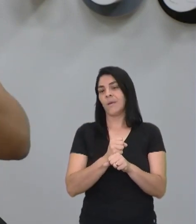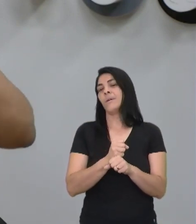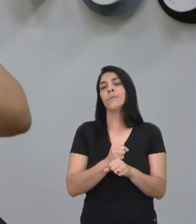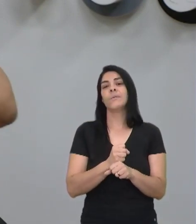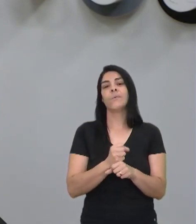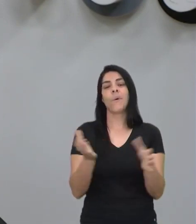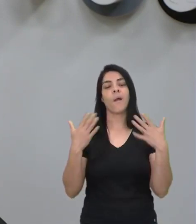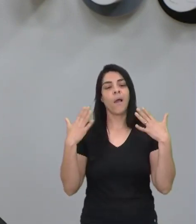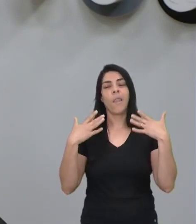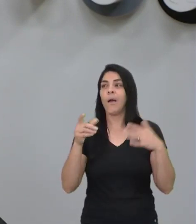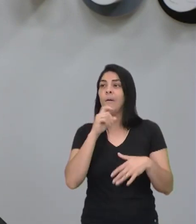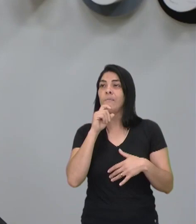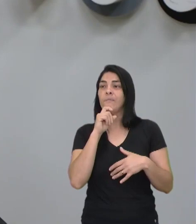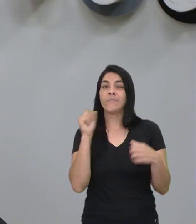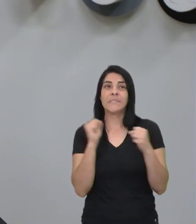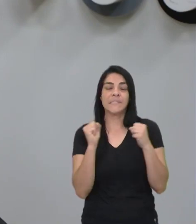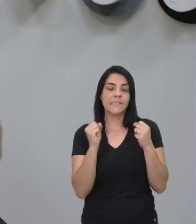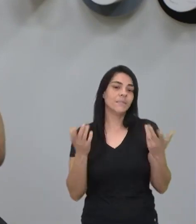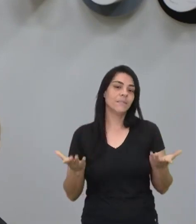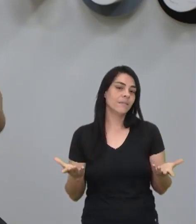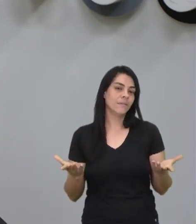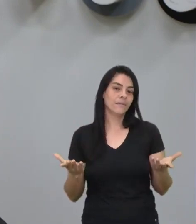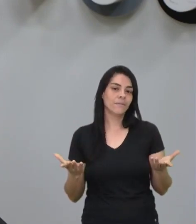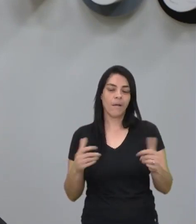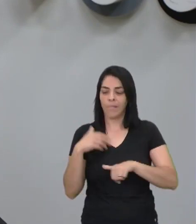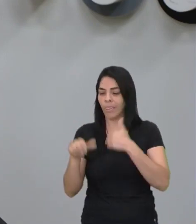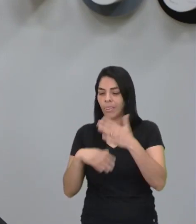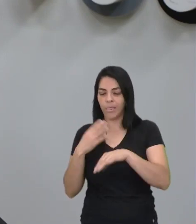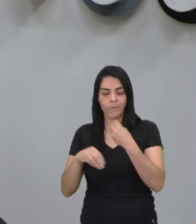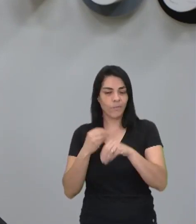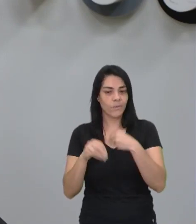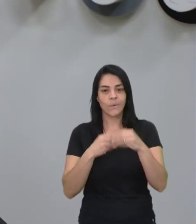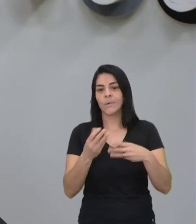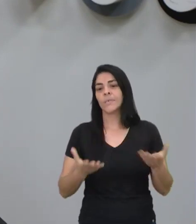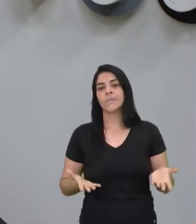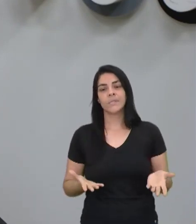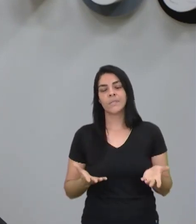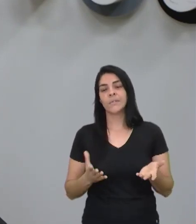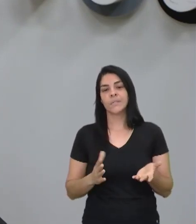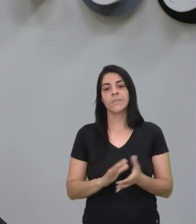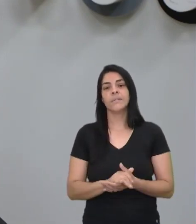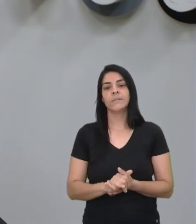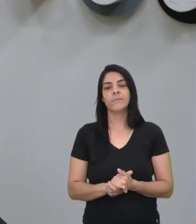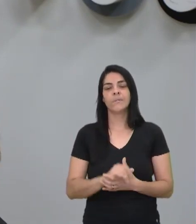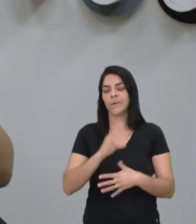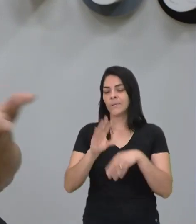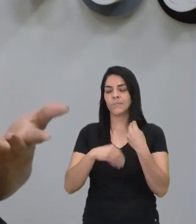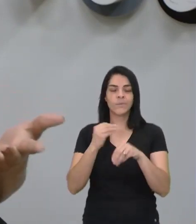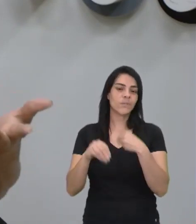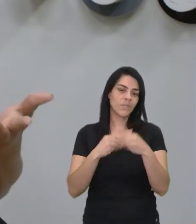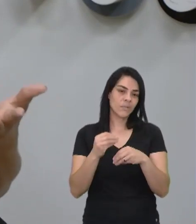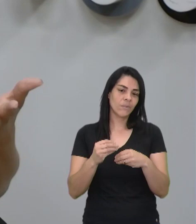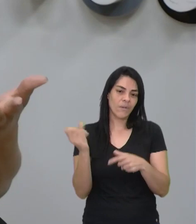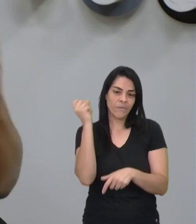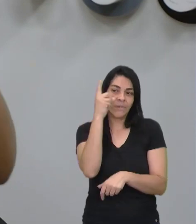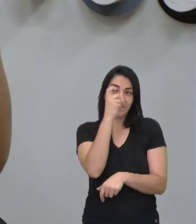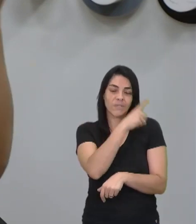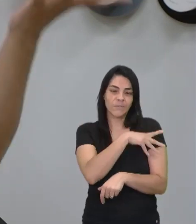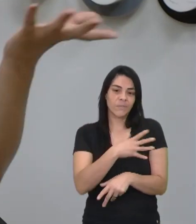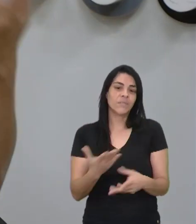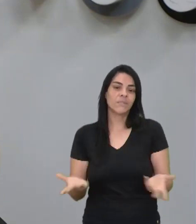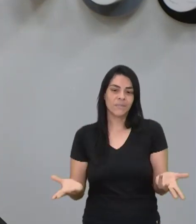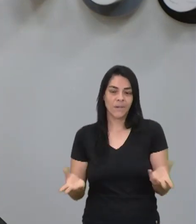gente estava com calor até ainda pouco, frio veio, né? Agora até novembro, entrou a primavera, a gente estava... Tá no inverno ainda?